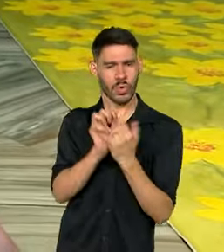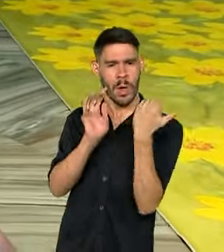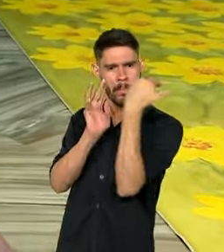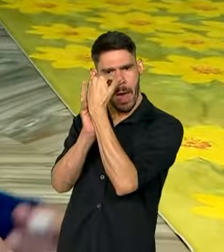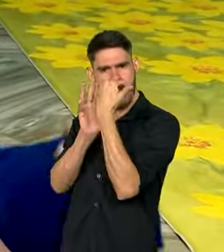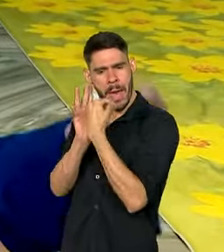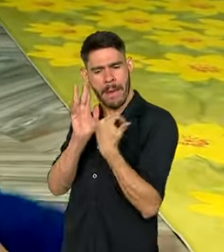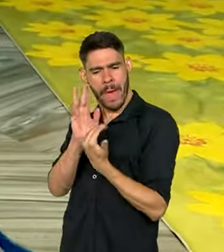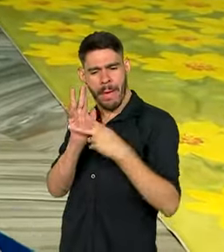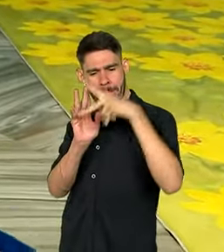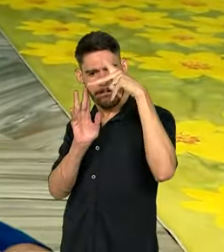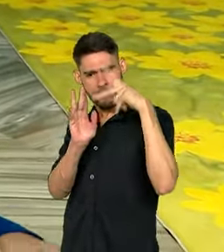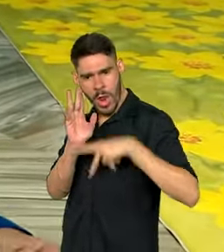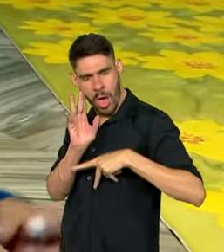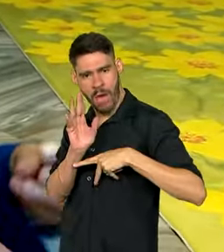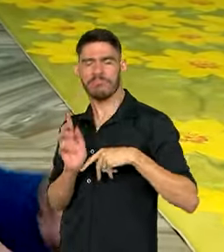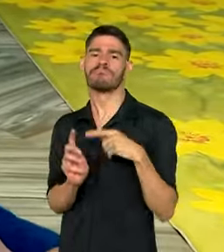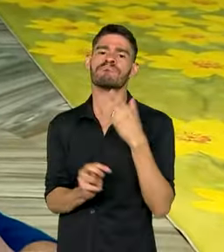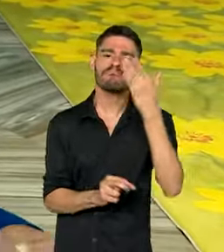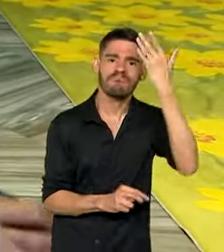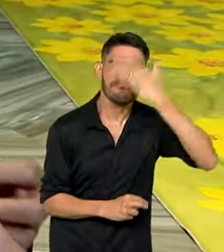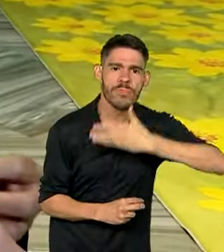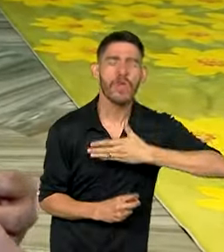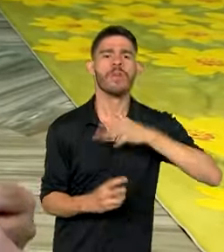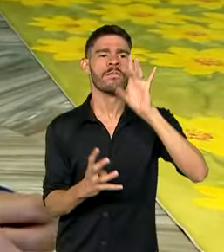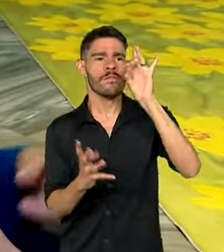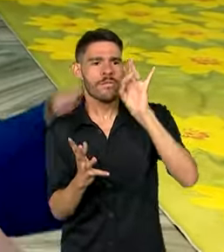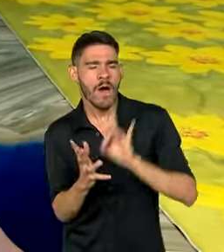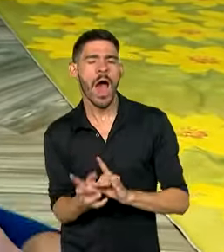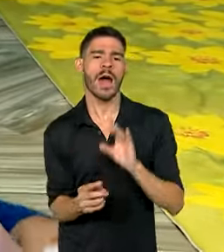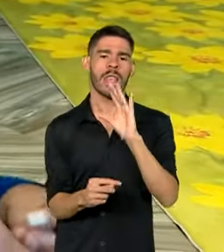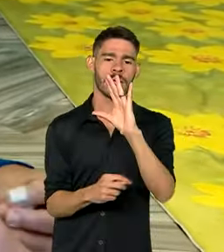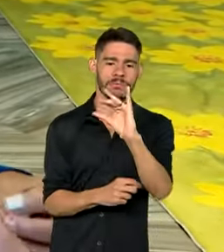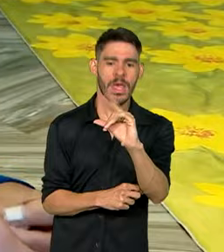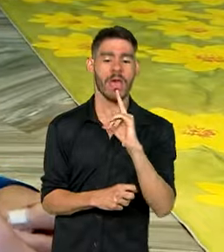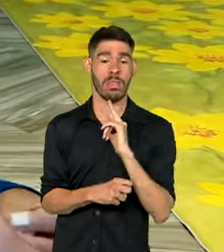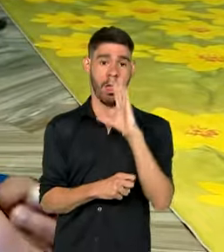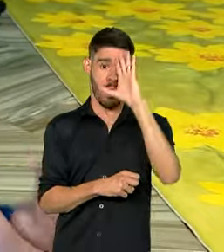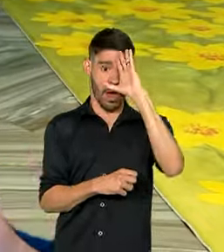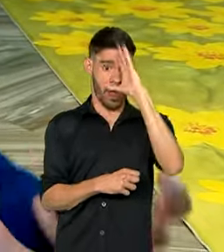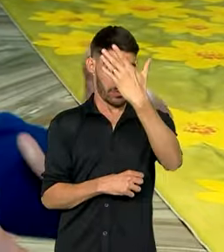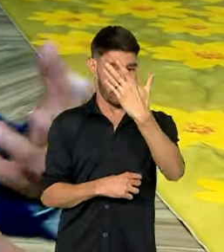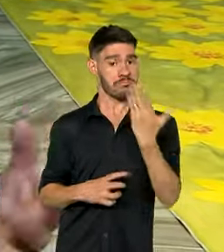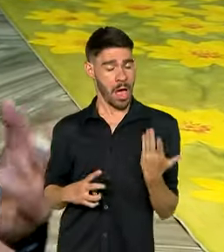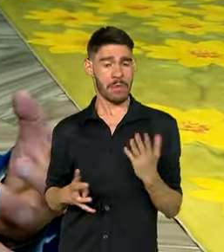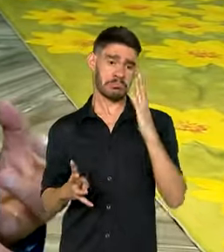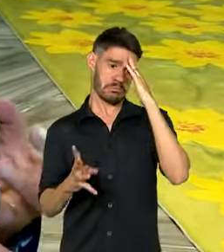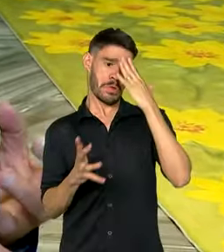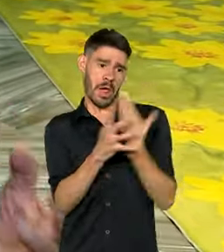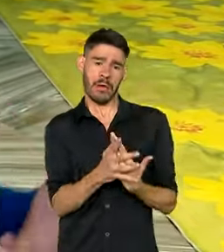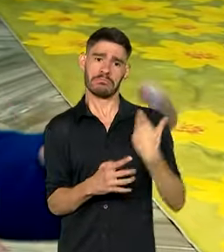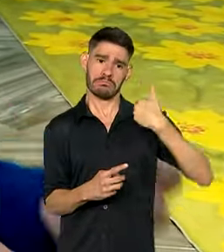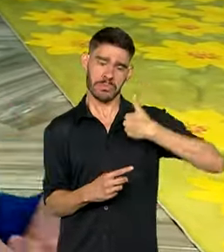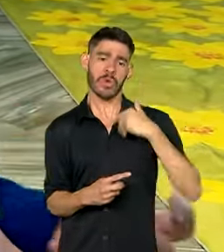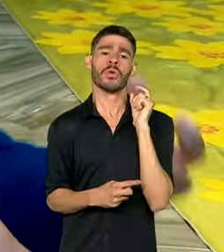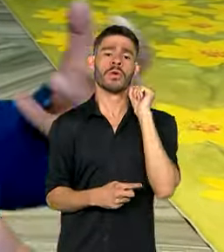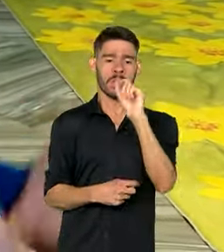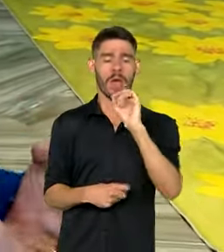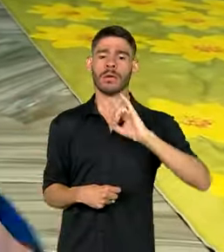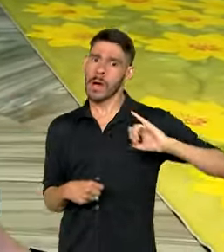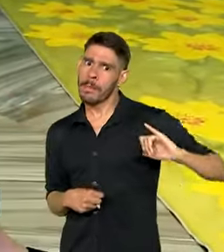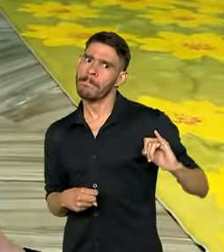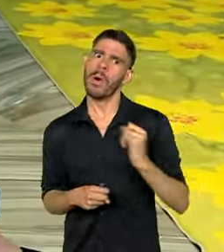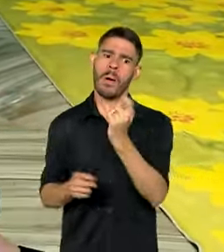programas que comprovadamente, cientificamente, dão resultados, eu acredito que temos chance